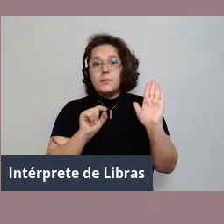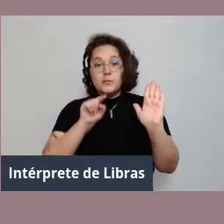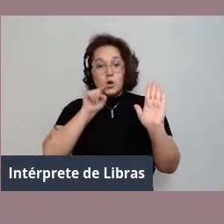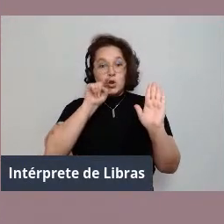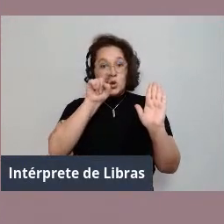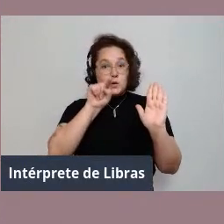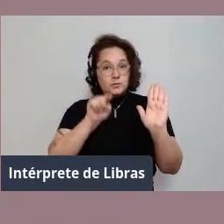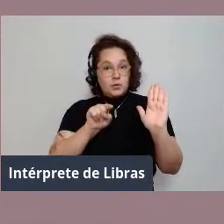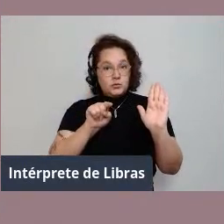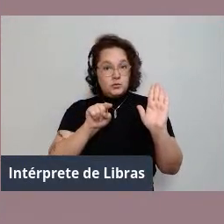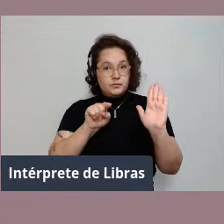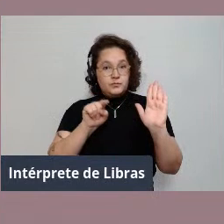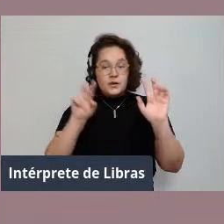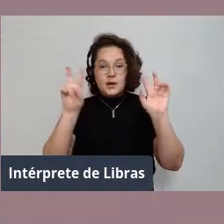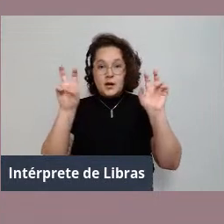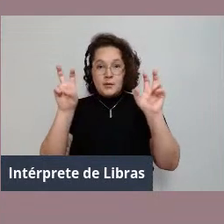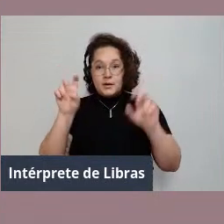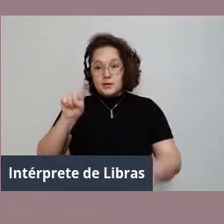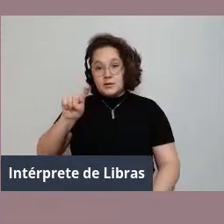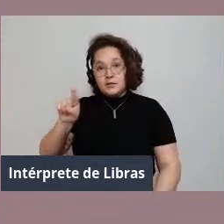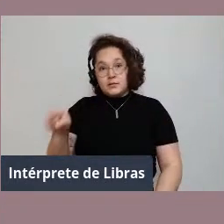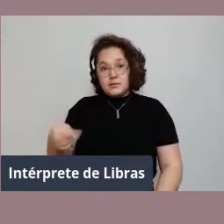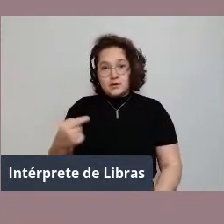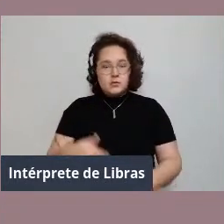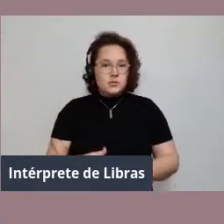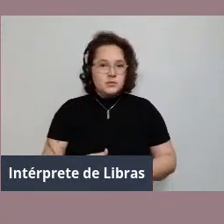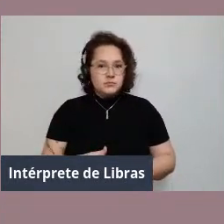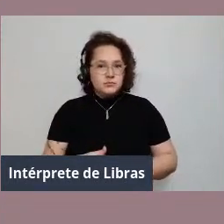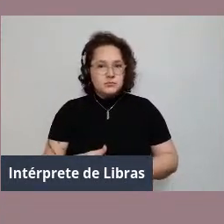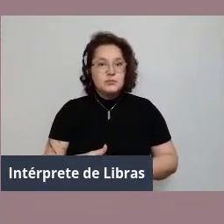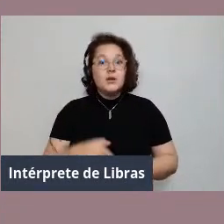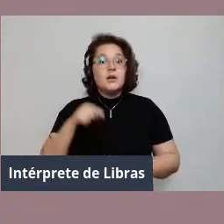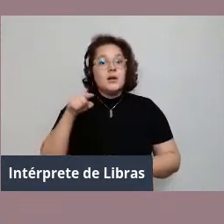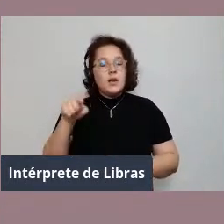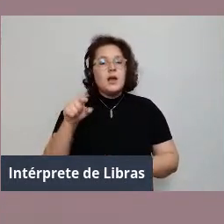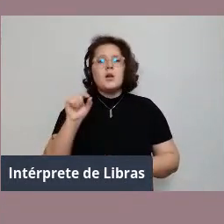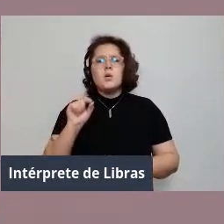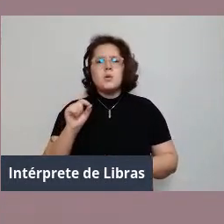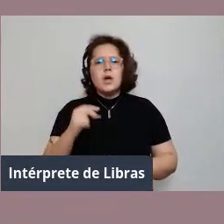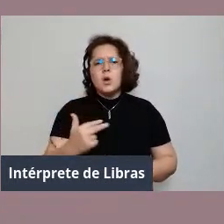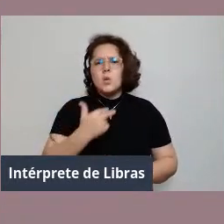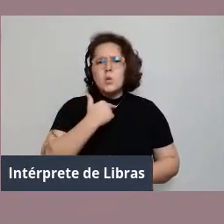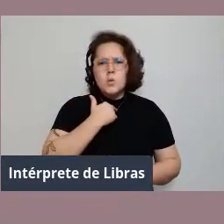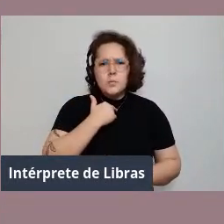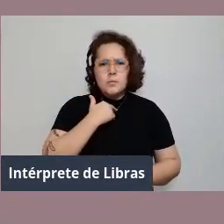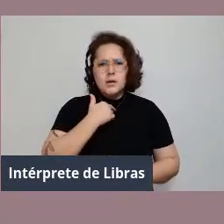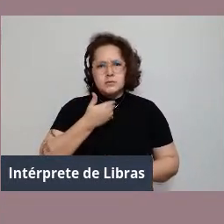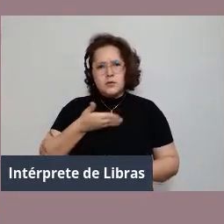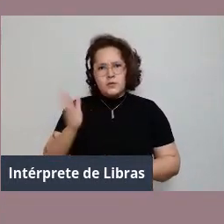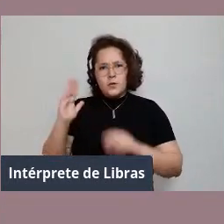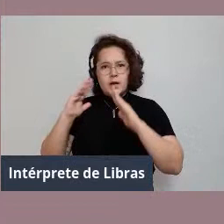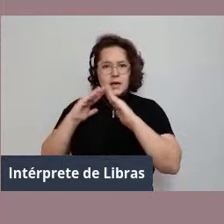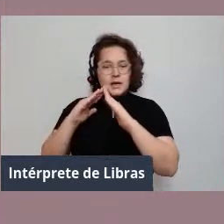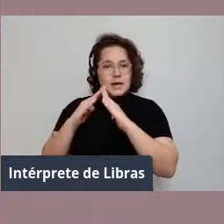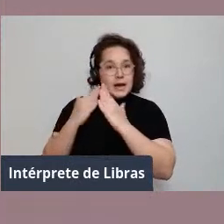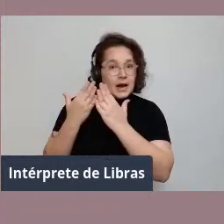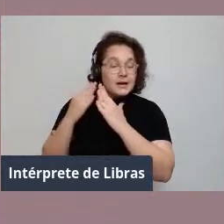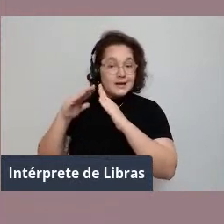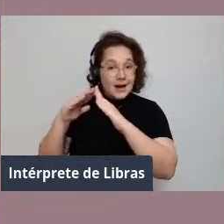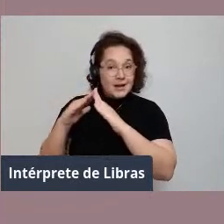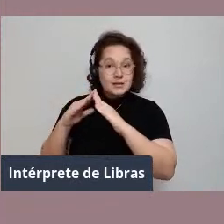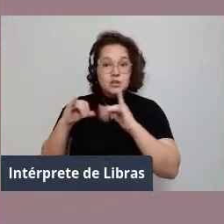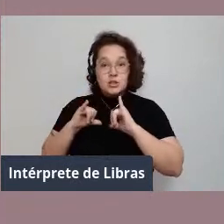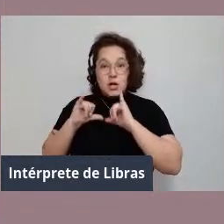vírgula. Estando tão ocupada, viera das compras de casa que a empregada fizera às pressas. Fecha aspas, etc.